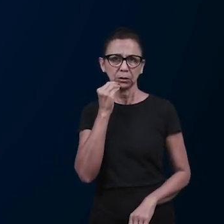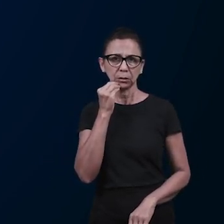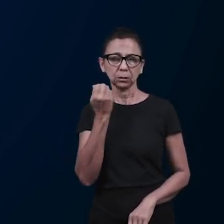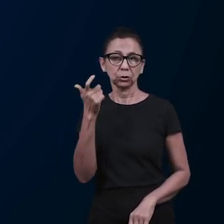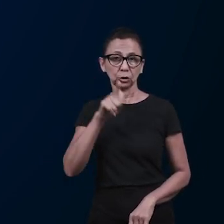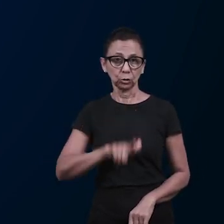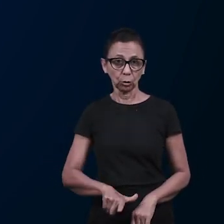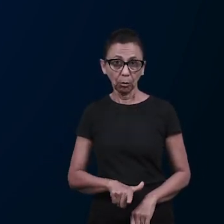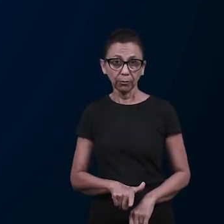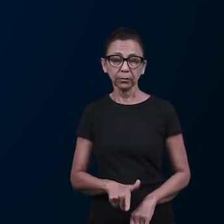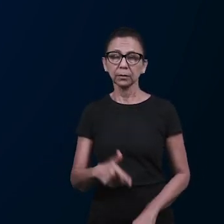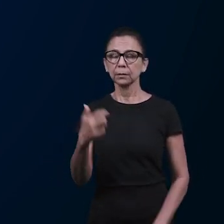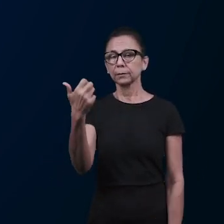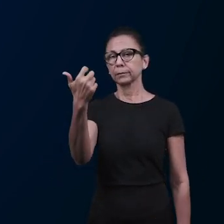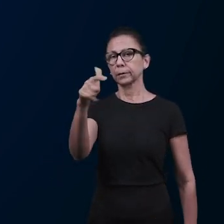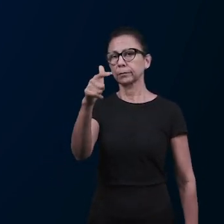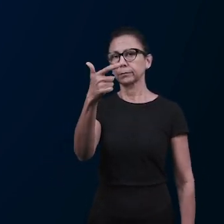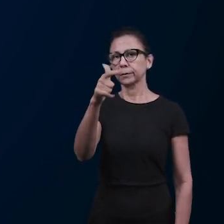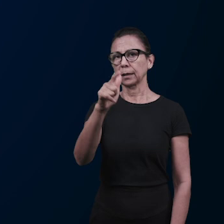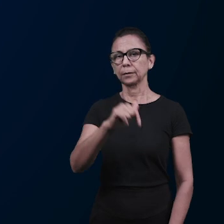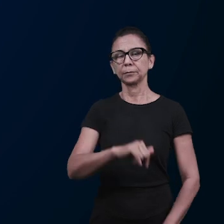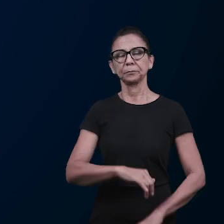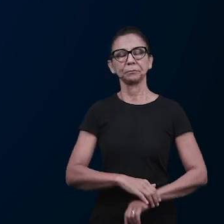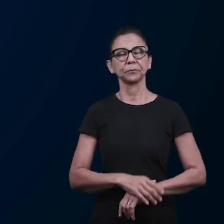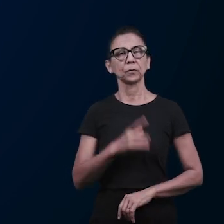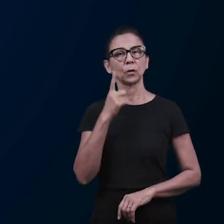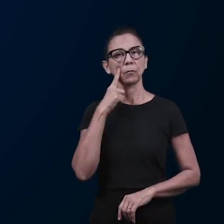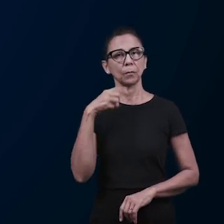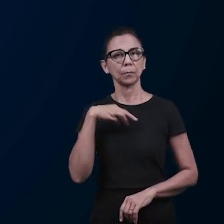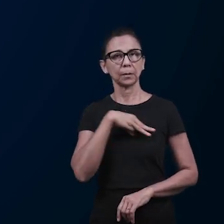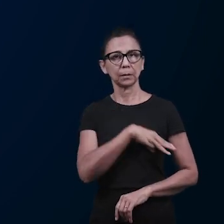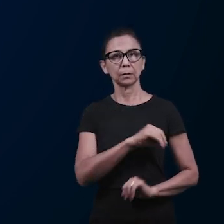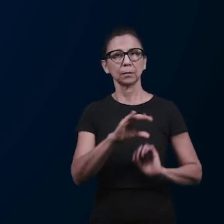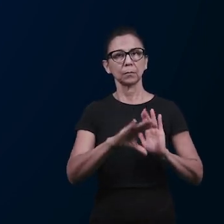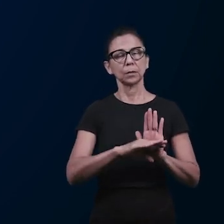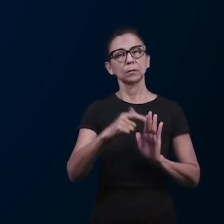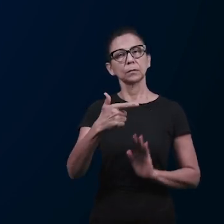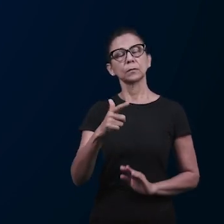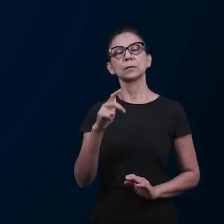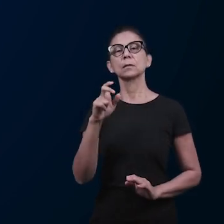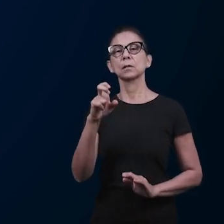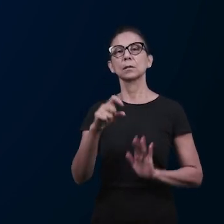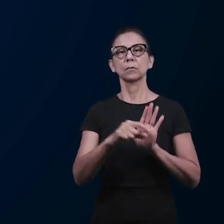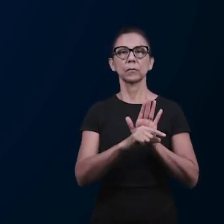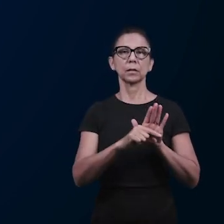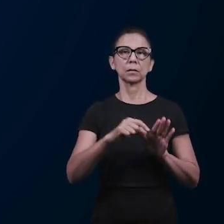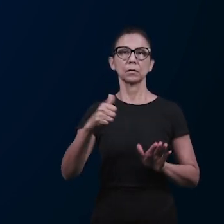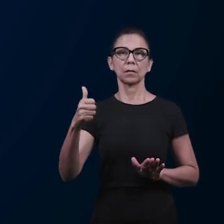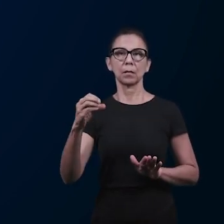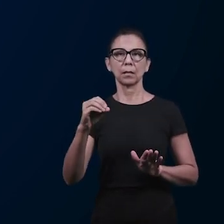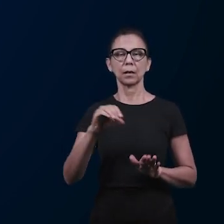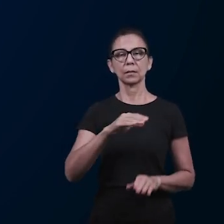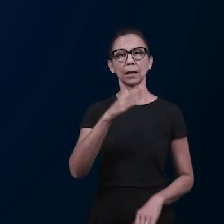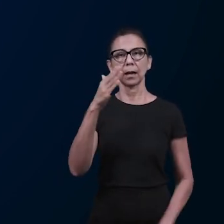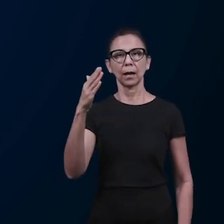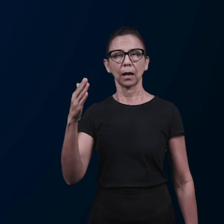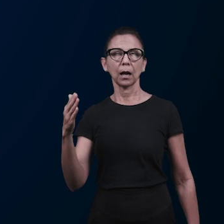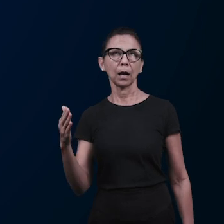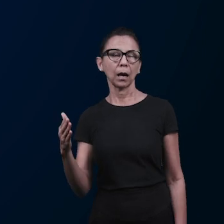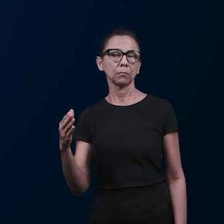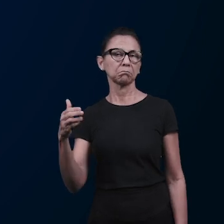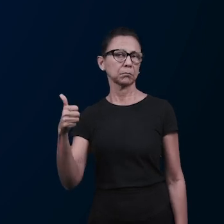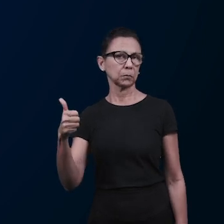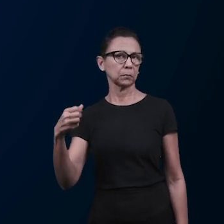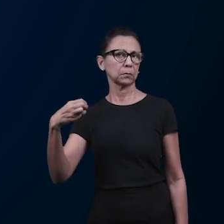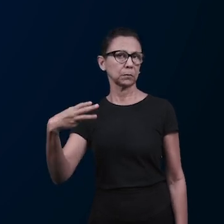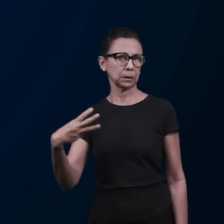oportunidade. Nós encontramos também no texto de Mateus, capítulo 25, do verso 10